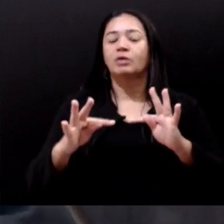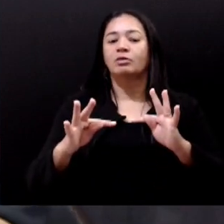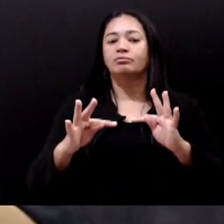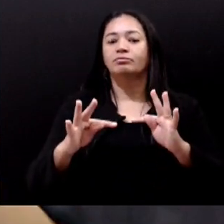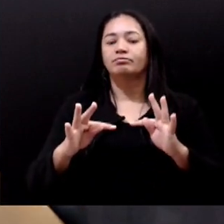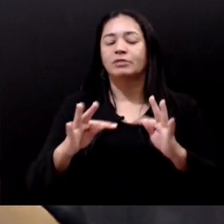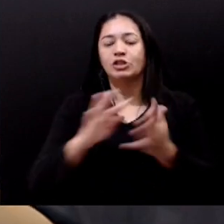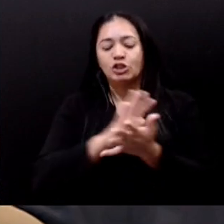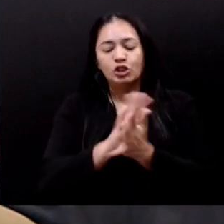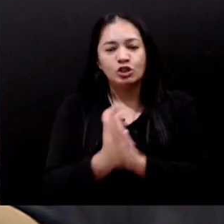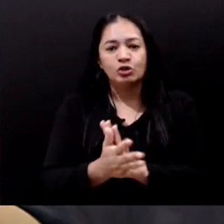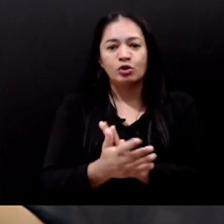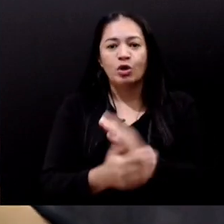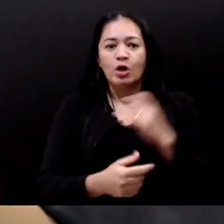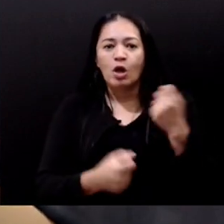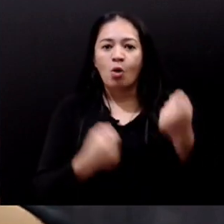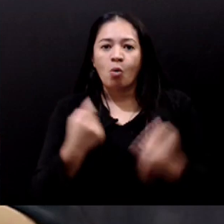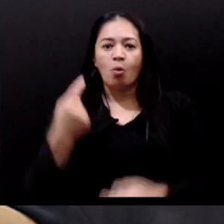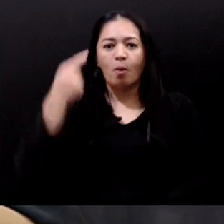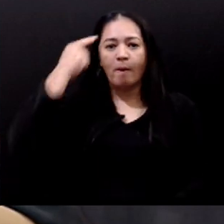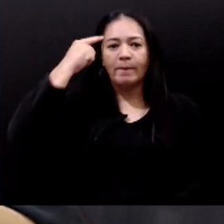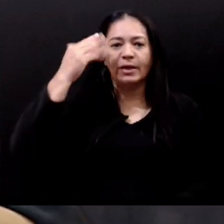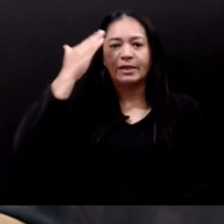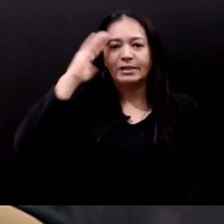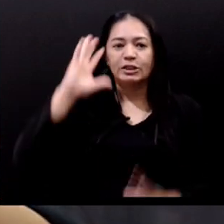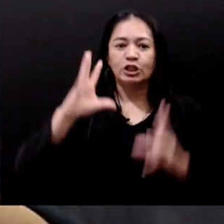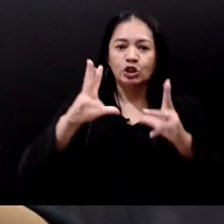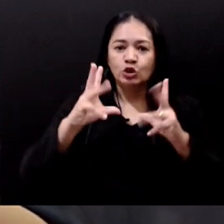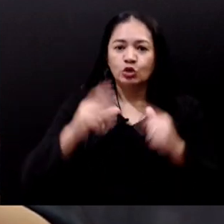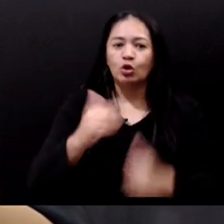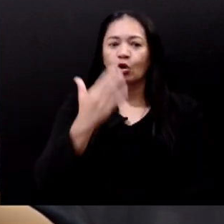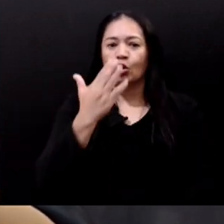que todo alimento, ele tem o seu papel